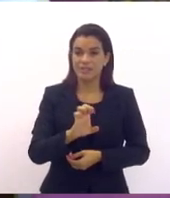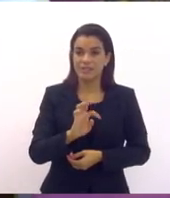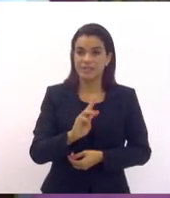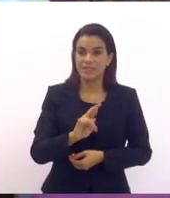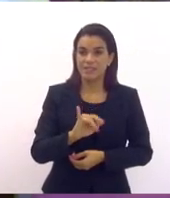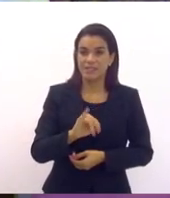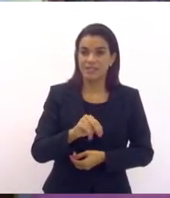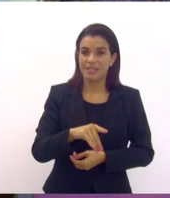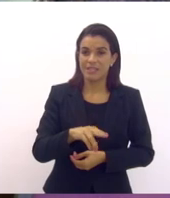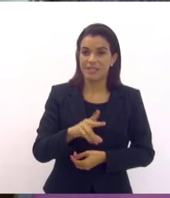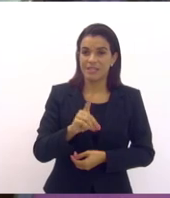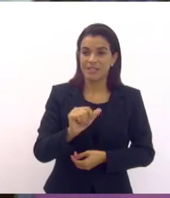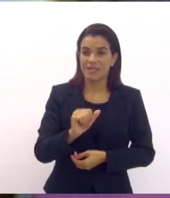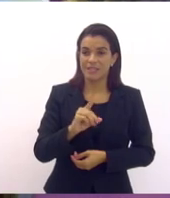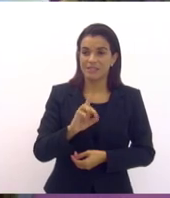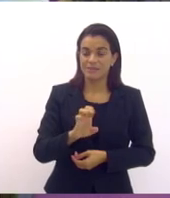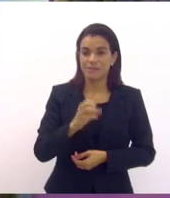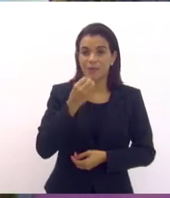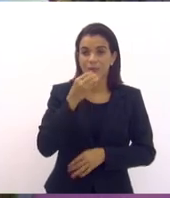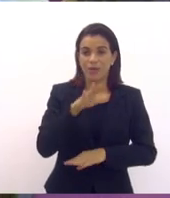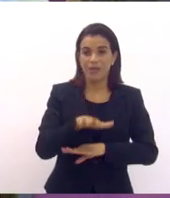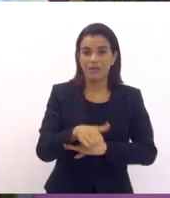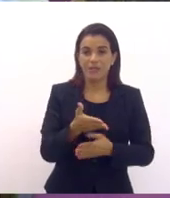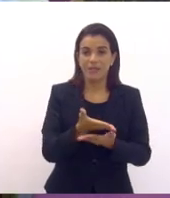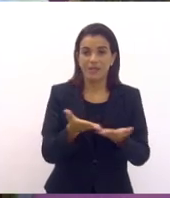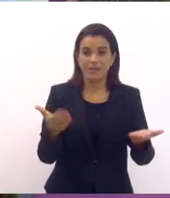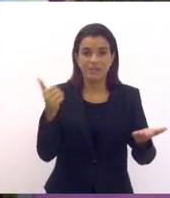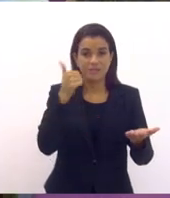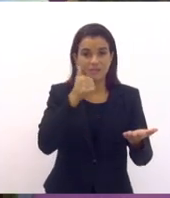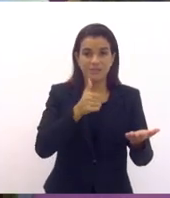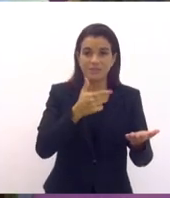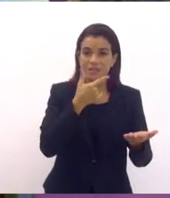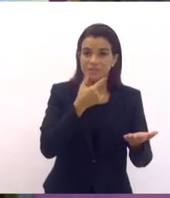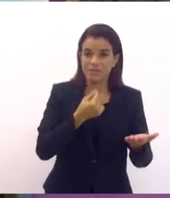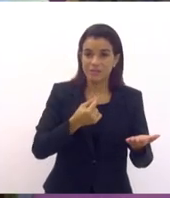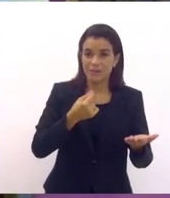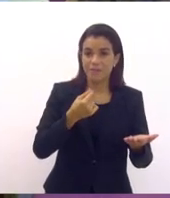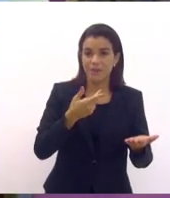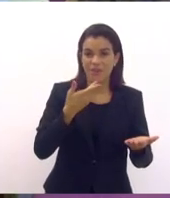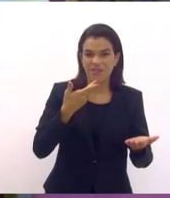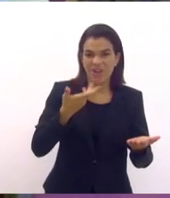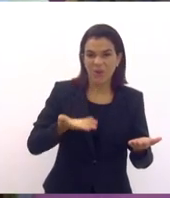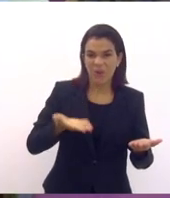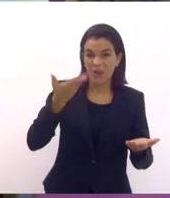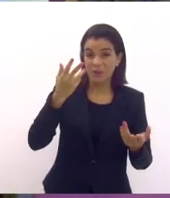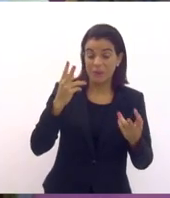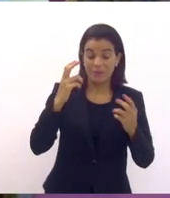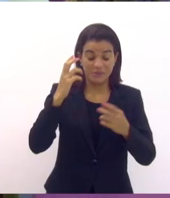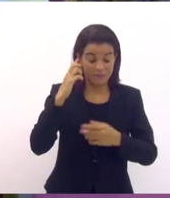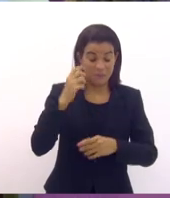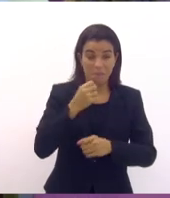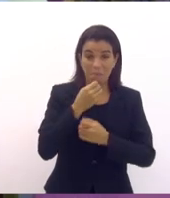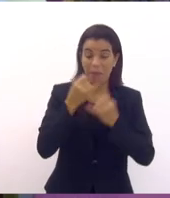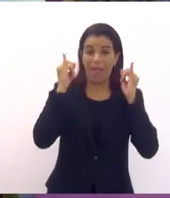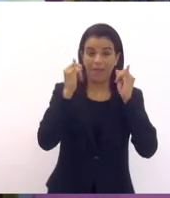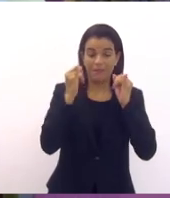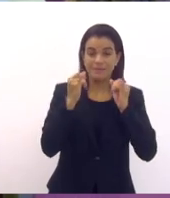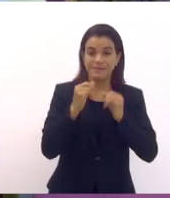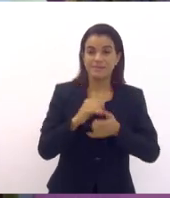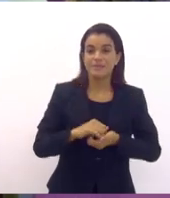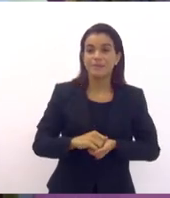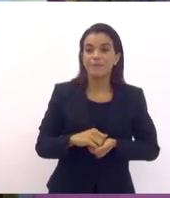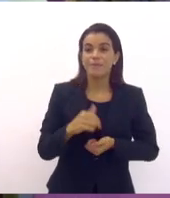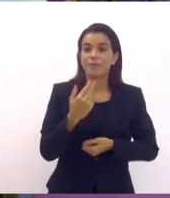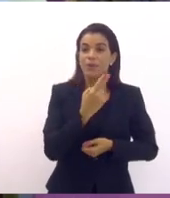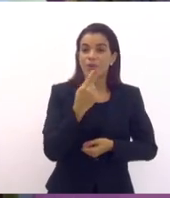Trindade Uma boa tarde para todas e todos aqui presente eu falo alto né percebi o impacto Eh meu nome